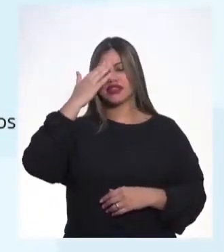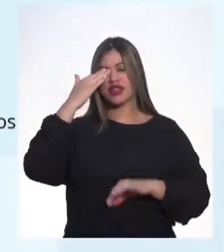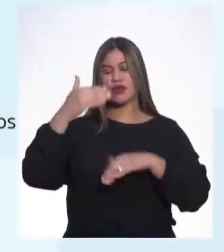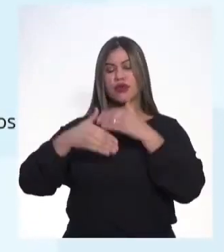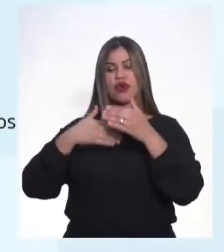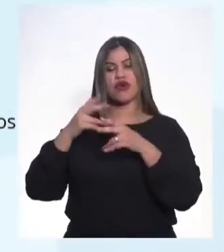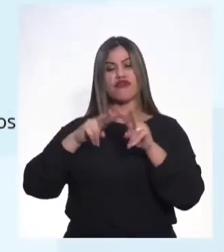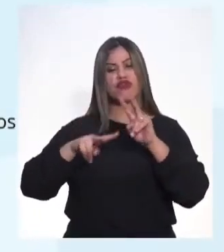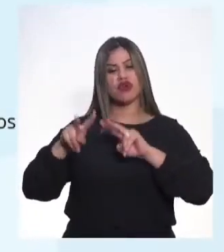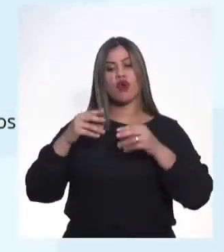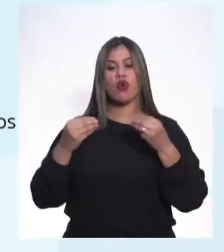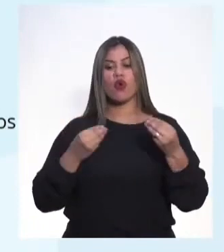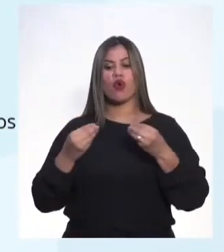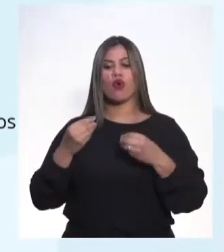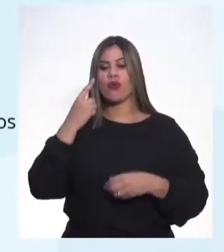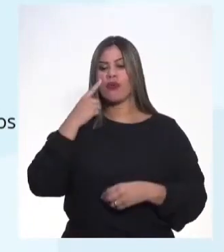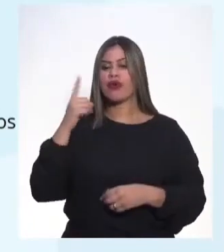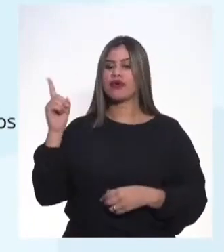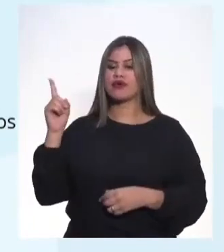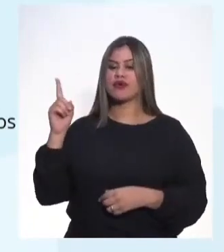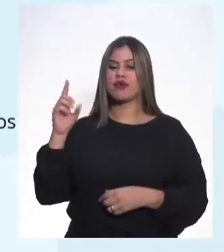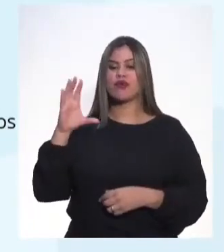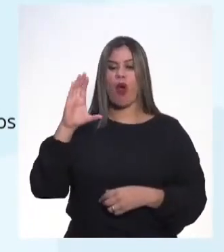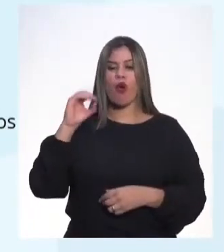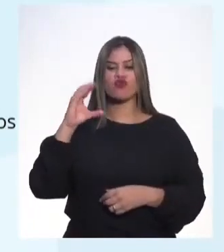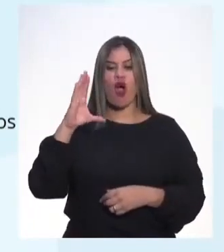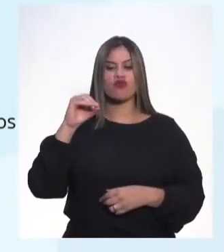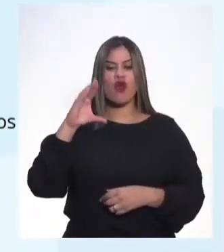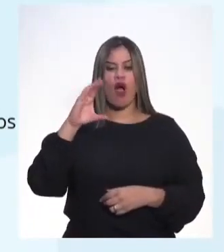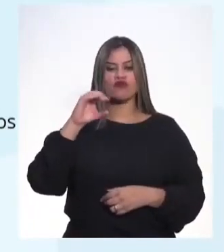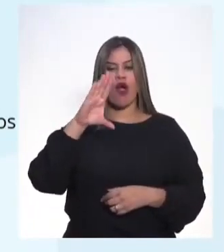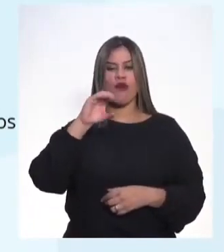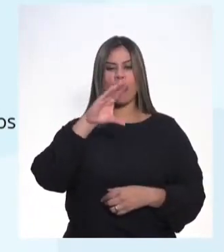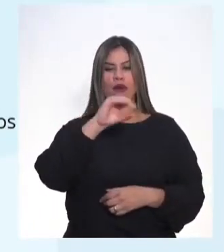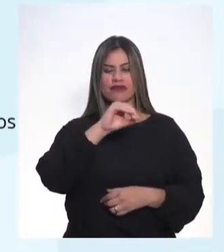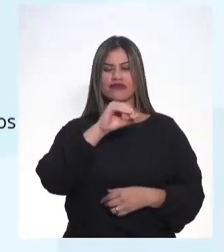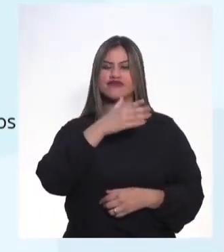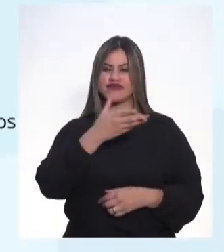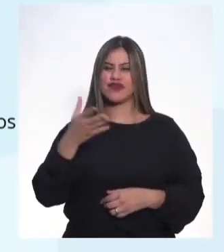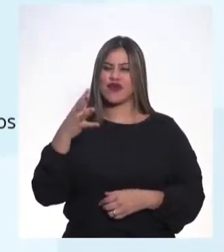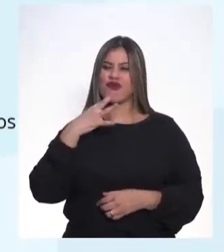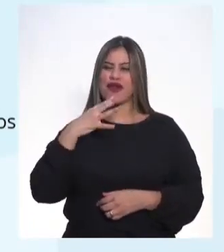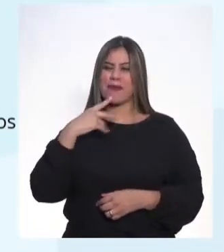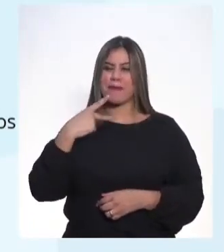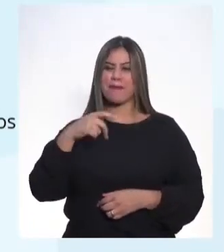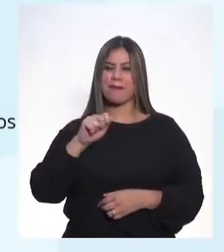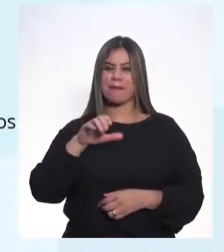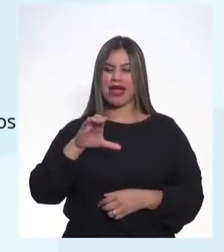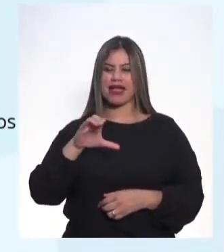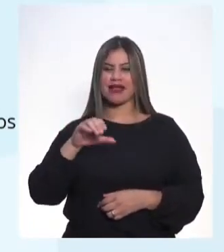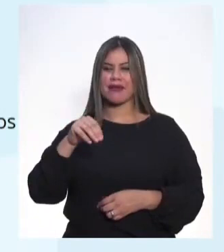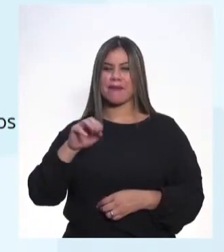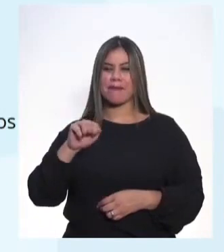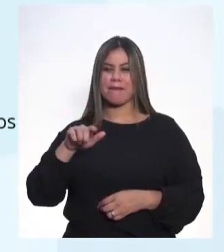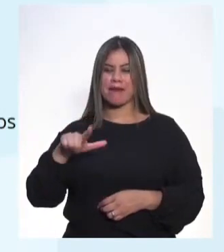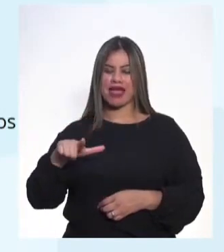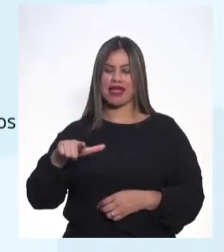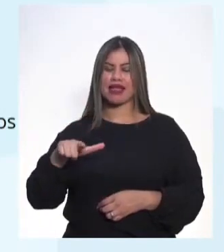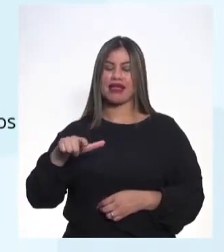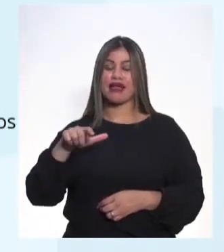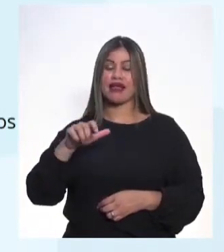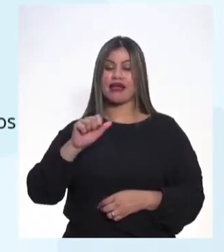processo. Então, esse bonequinho aí do Pac-Man, né, que a gente conhece, que é da nossa geração, ele está